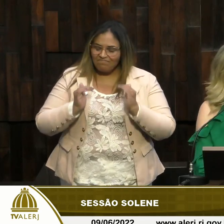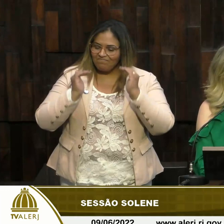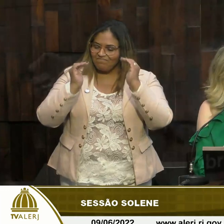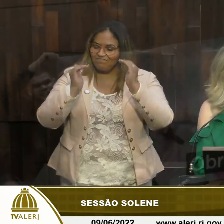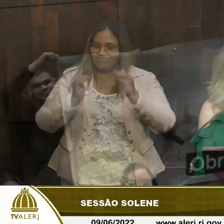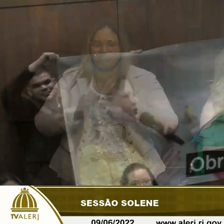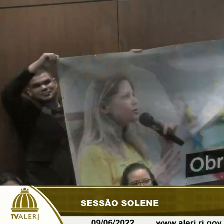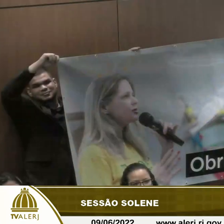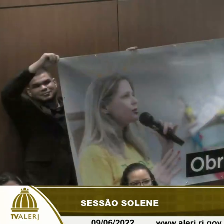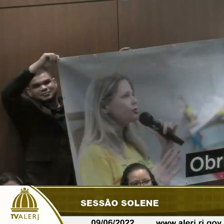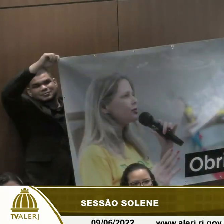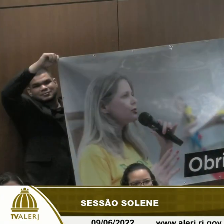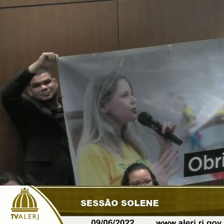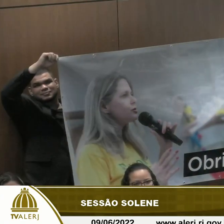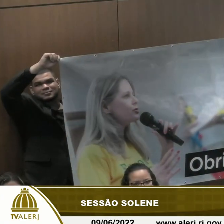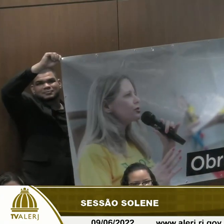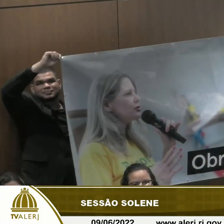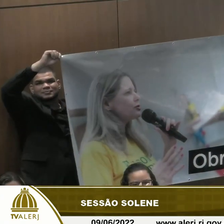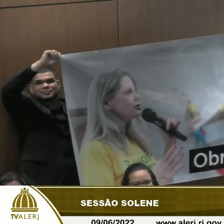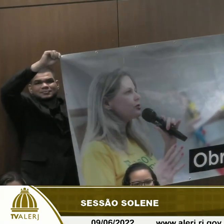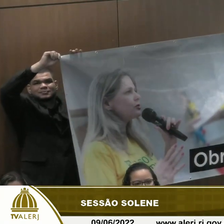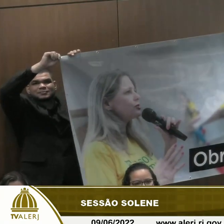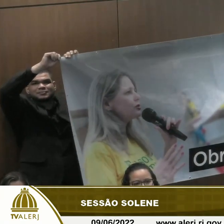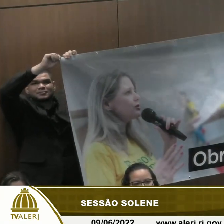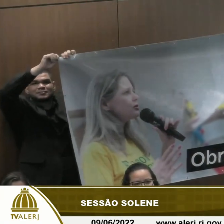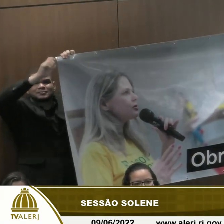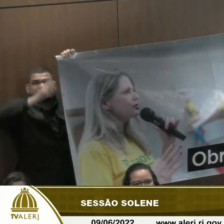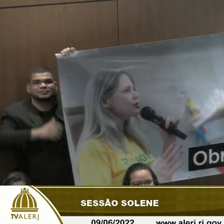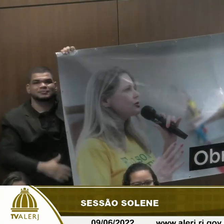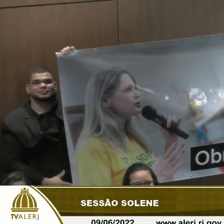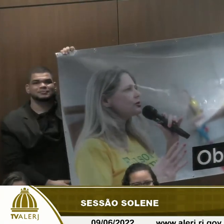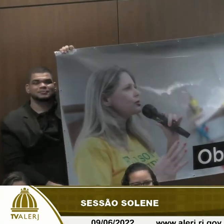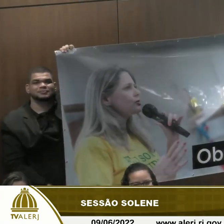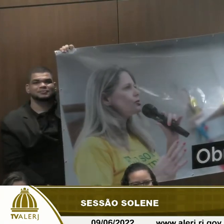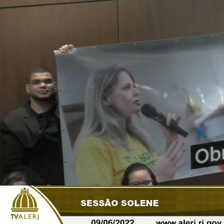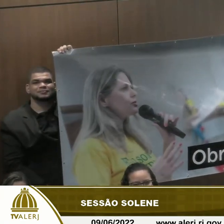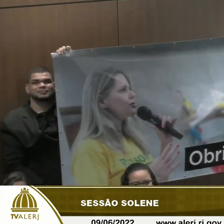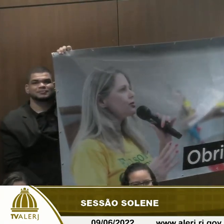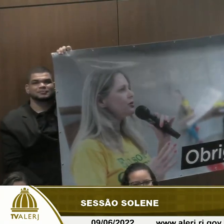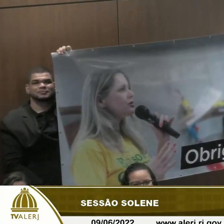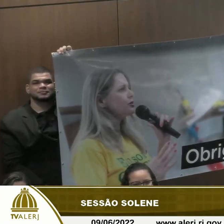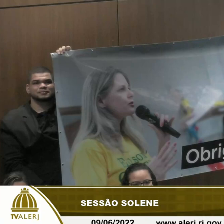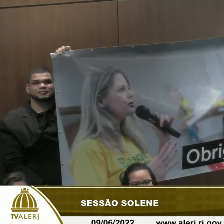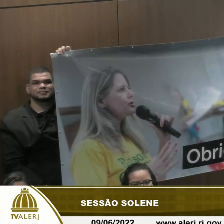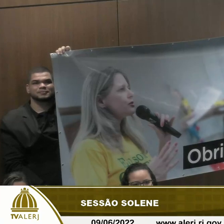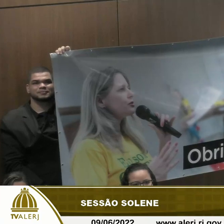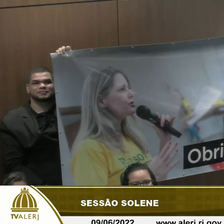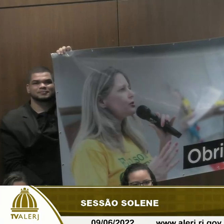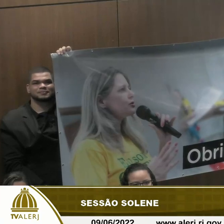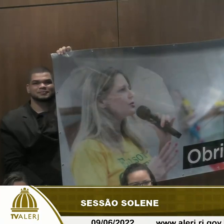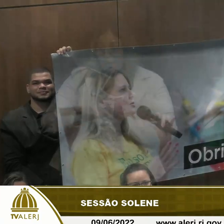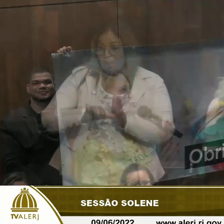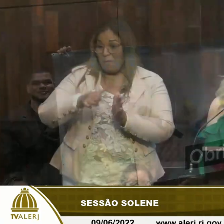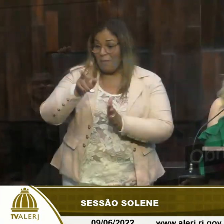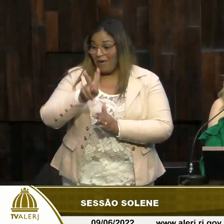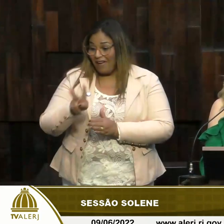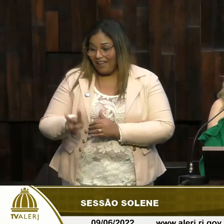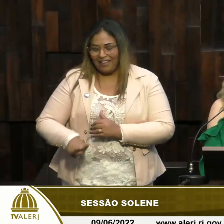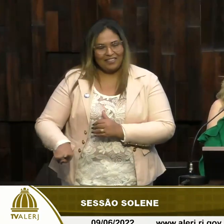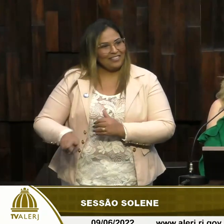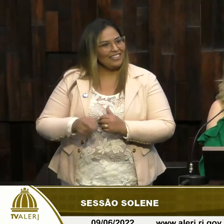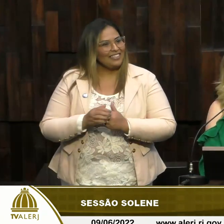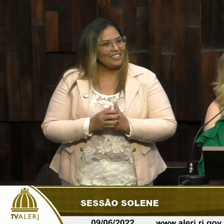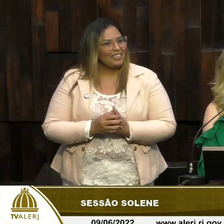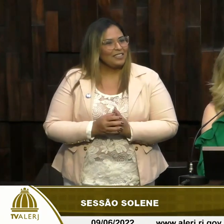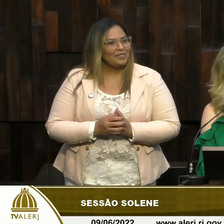Como deputada, candidata a deputada federal do estado do Rio de Janeiro, minha primeira eleição da vida. E